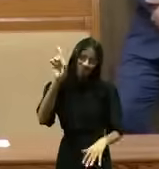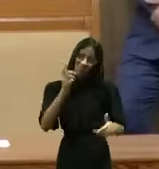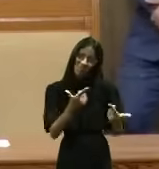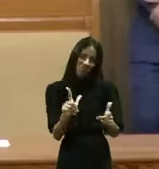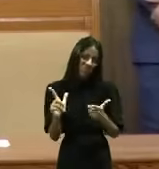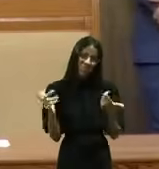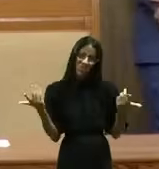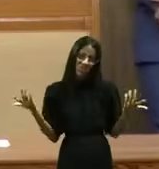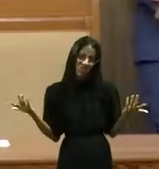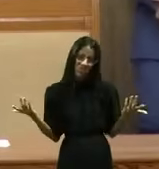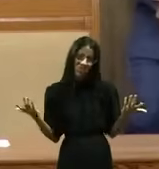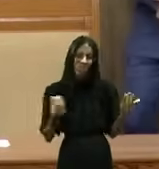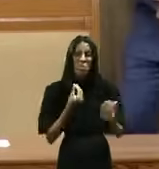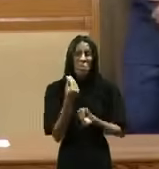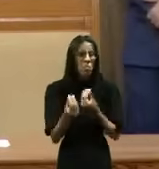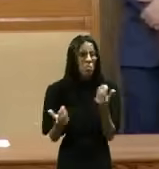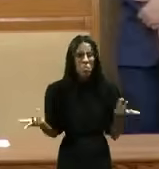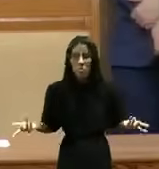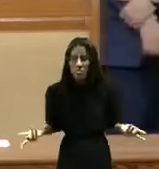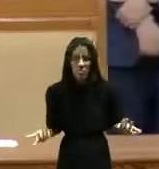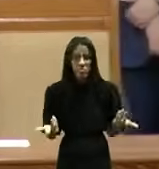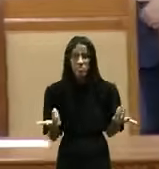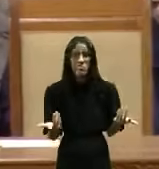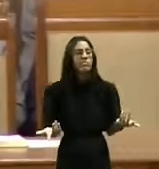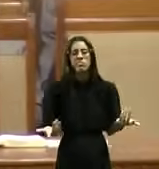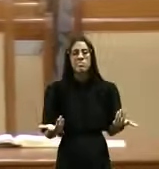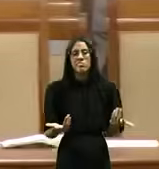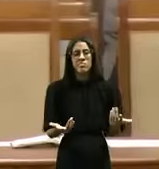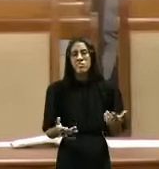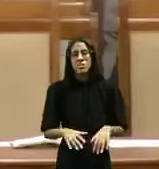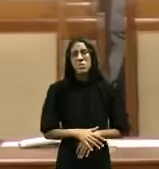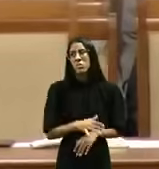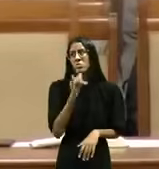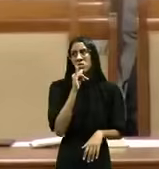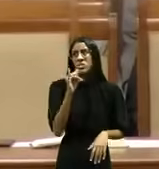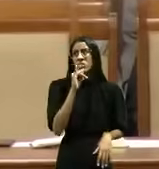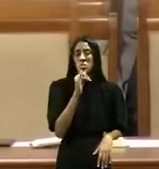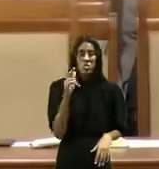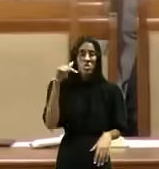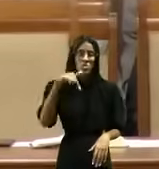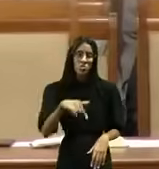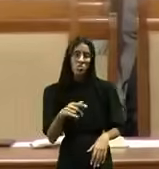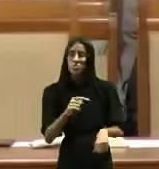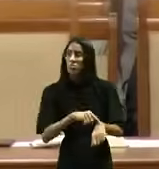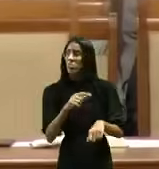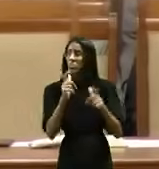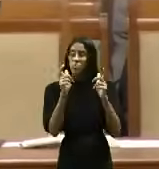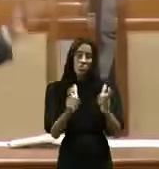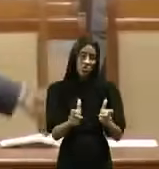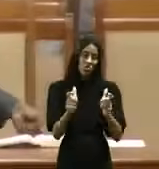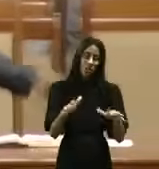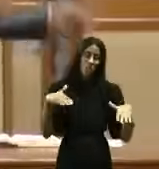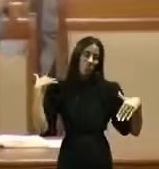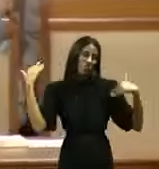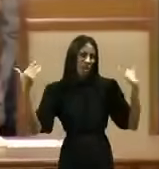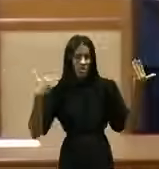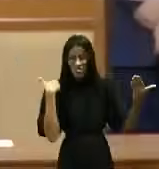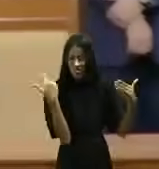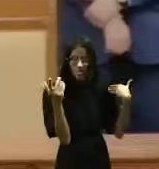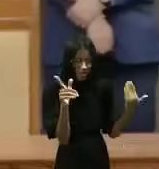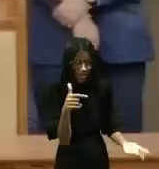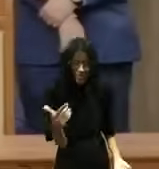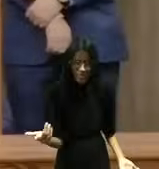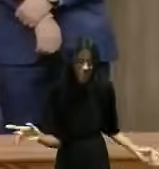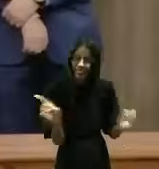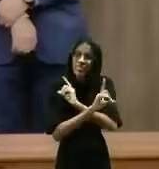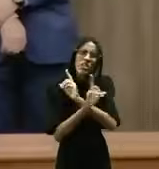Sindicato igreja onde não tem poder de Deus ela é só chopping para crente passear igreja tem que ter milagre tem que ter